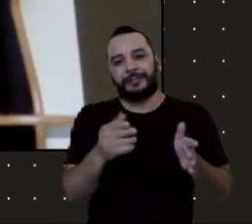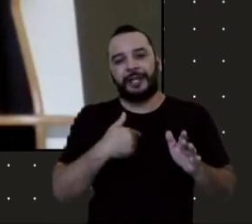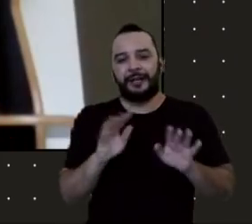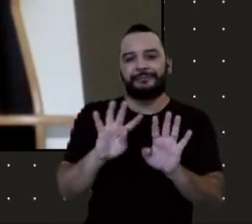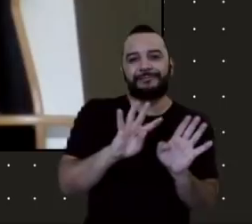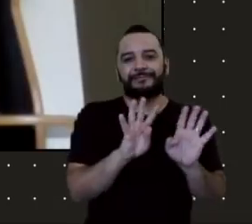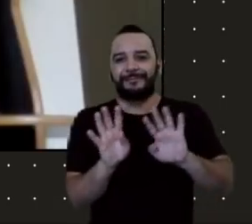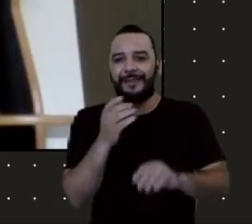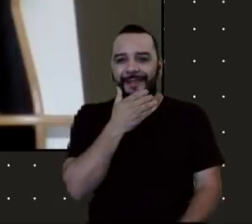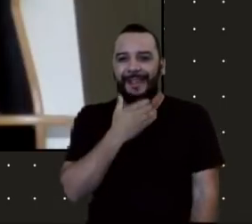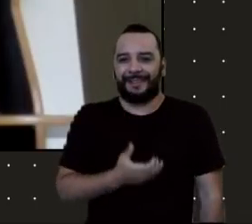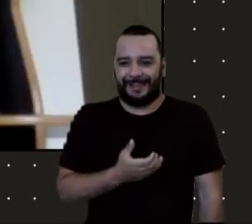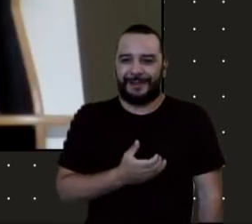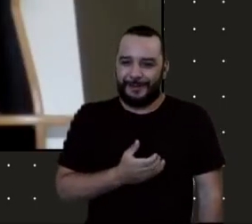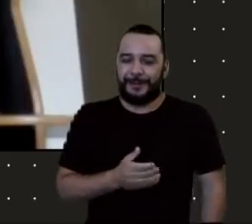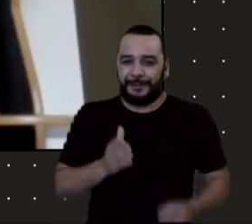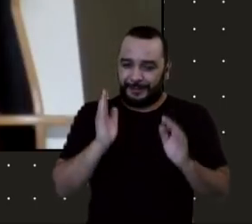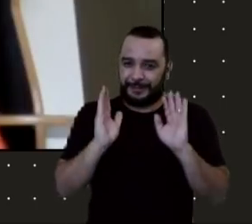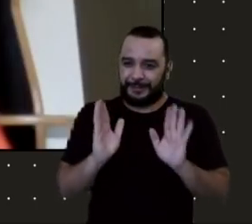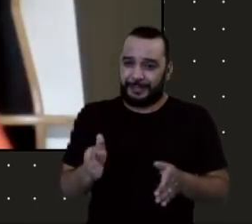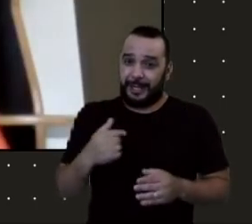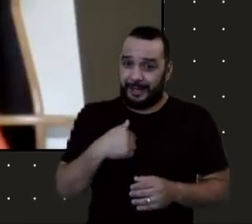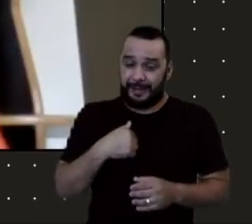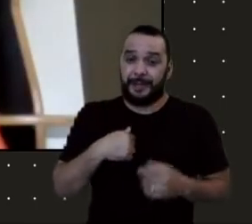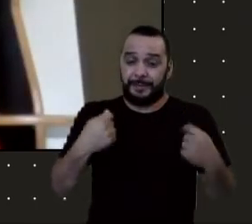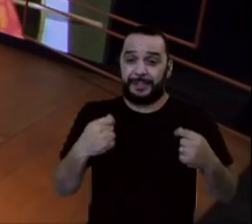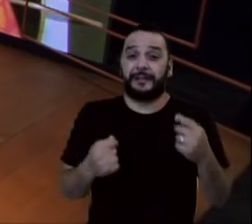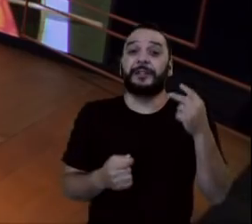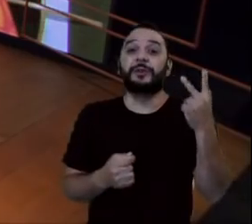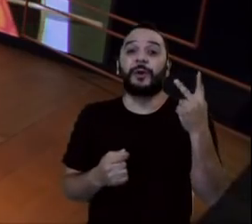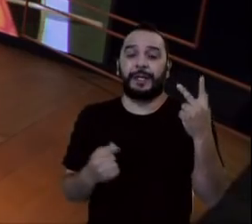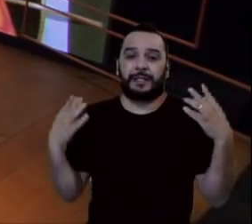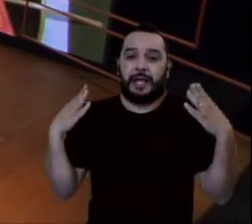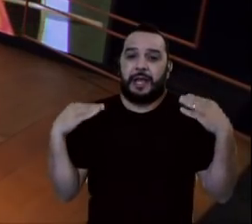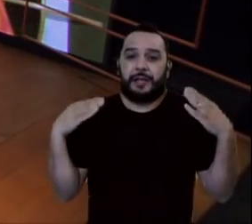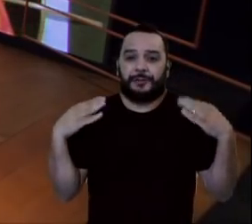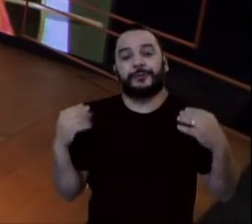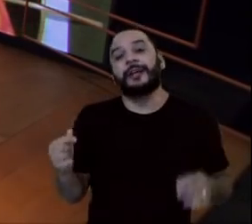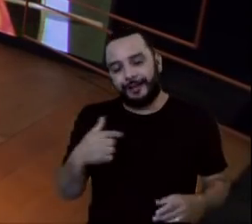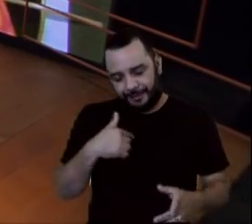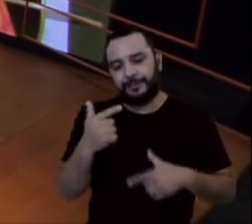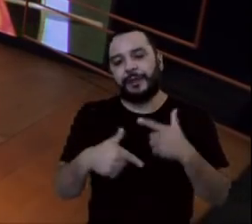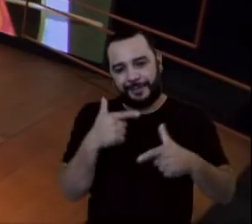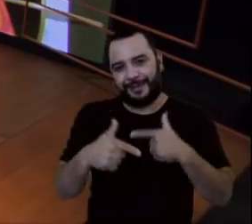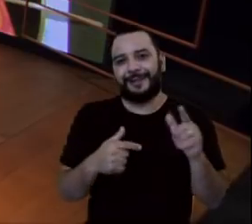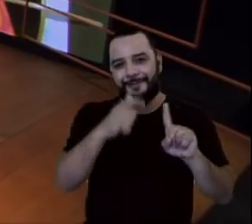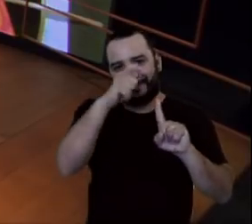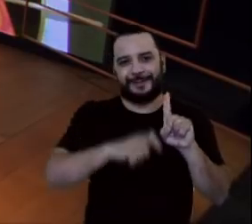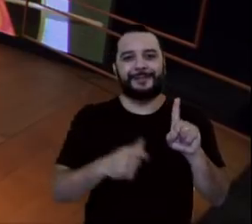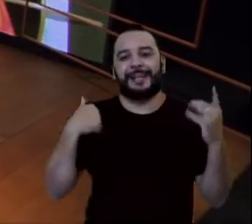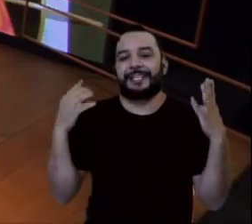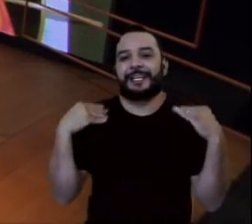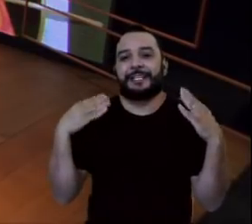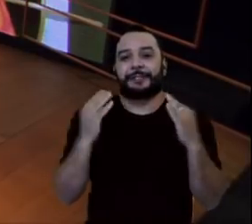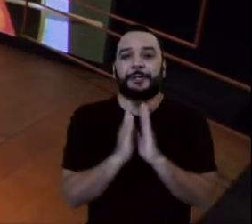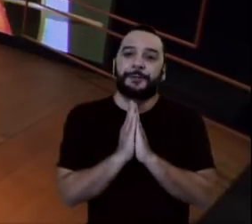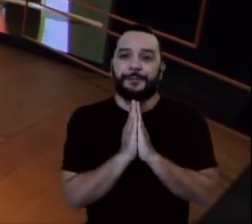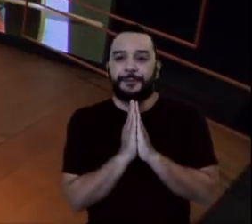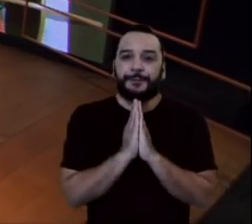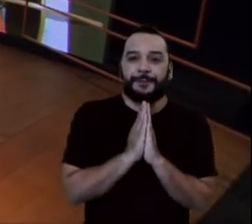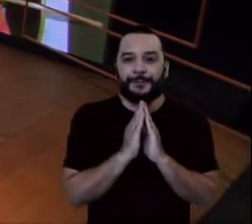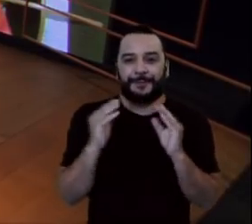Maria Clara Machado, O Boi e o Burro, o Caminho de Belém. E precisava de 2 anjinhos. E aí lá fomos lá, eu e Bárbara